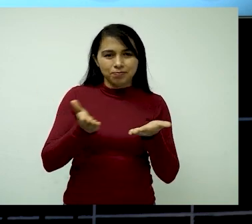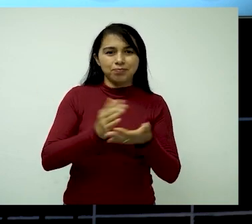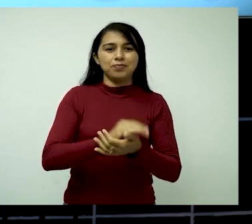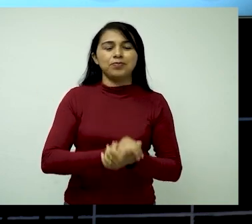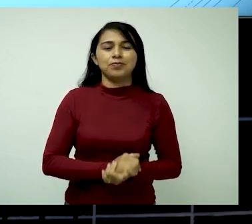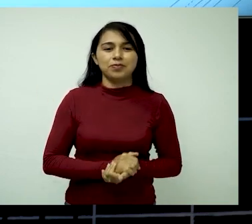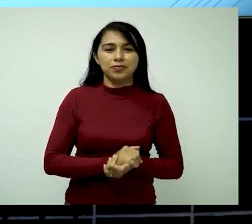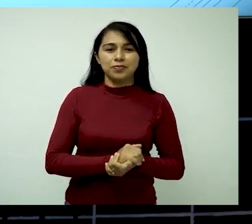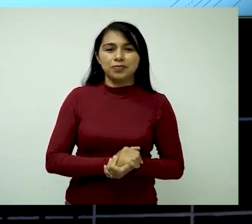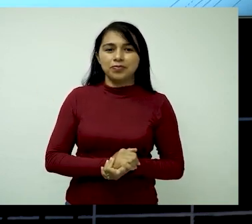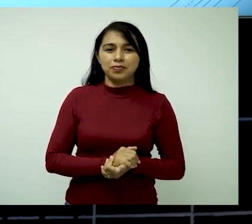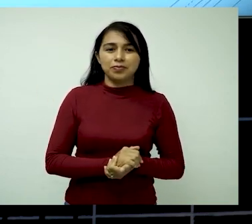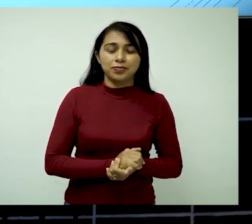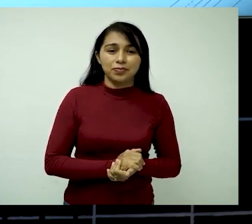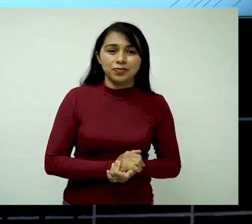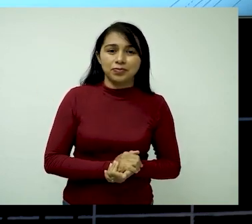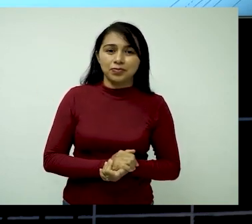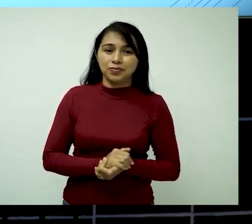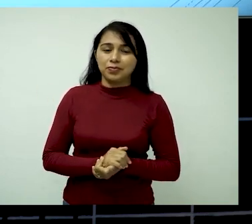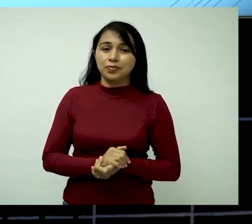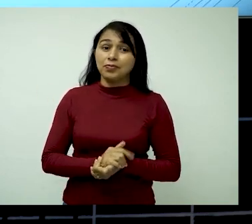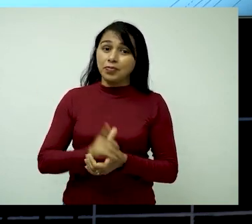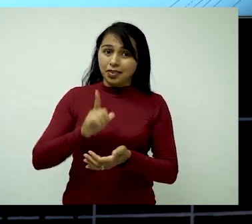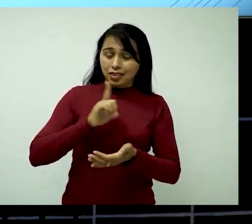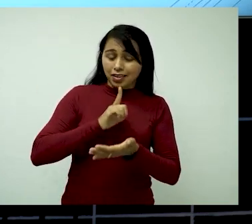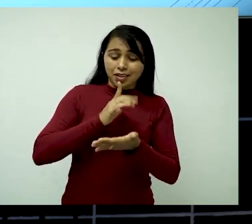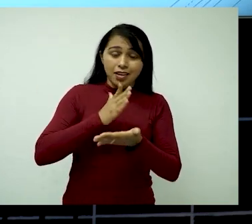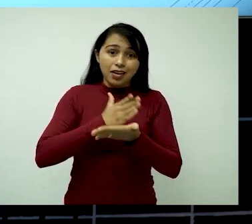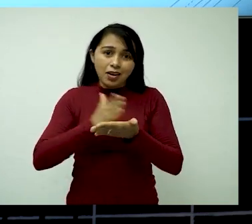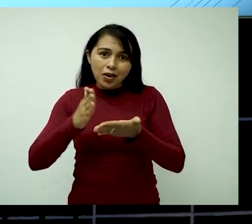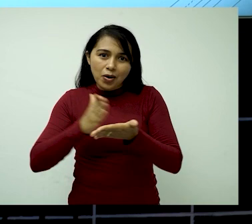partir desse momento. Então, pessoal, nós temos algumas